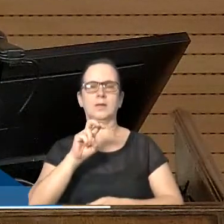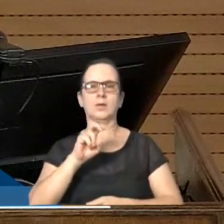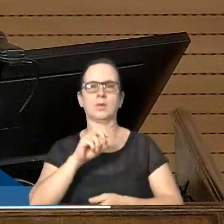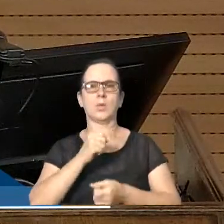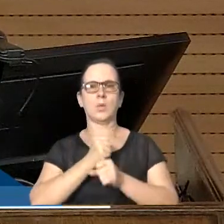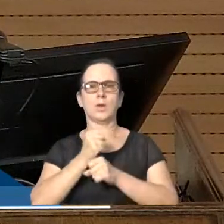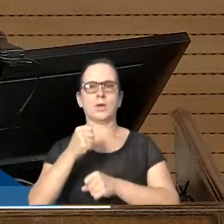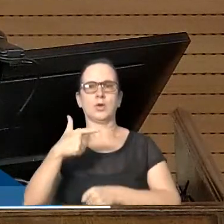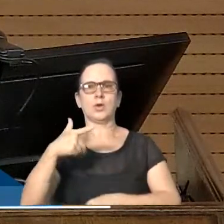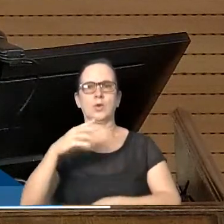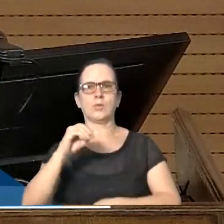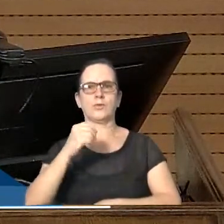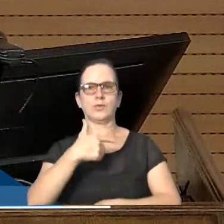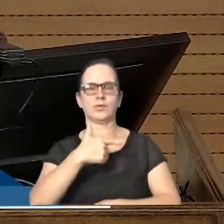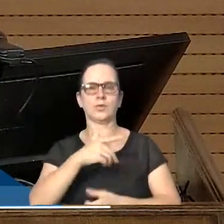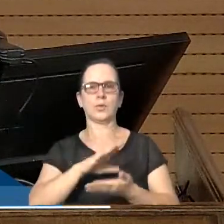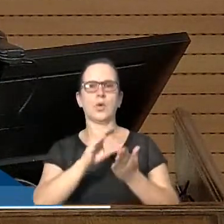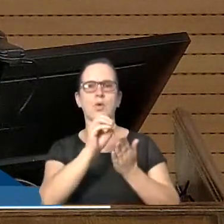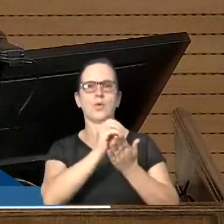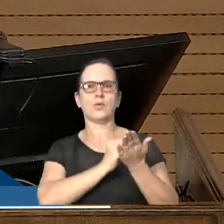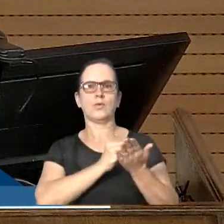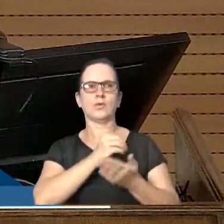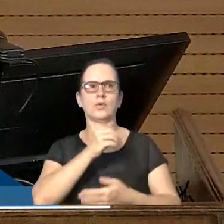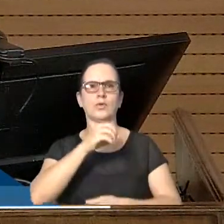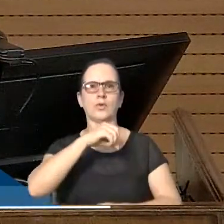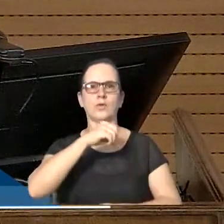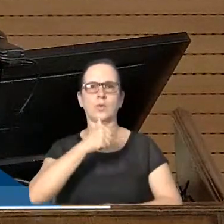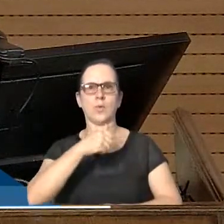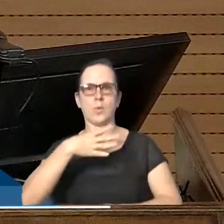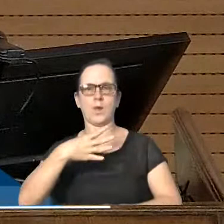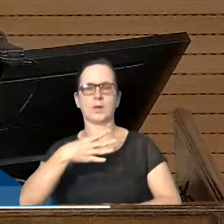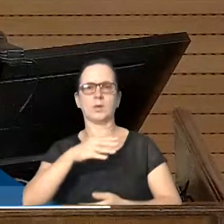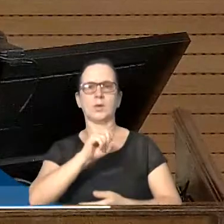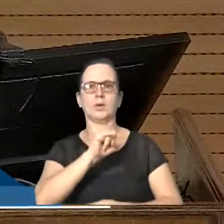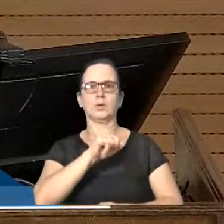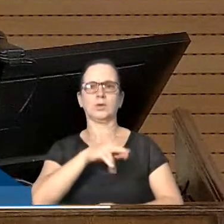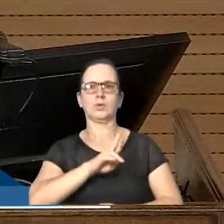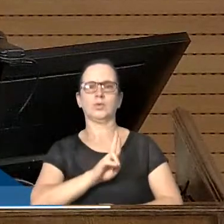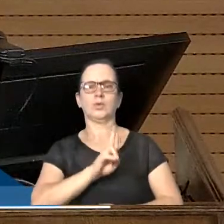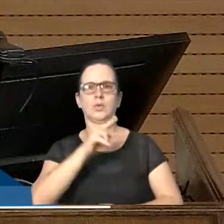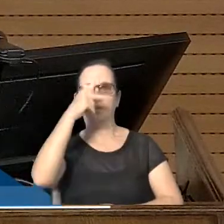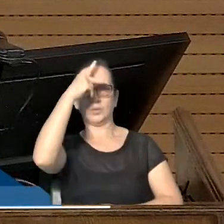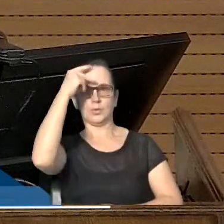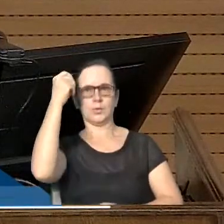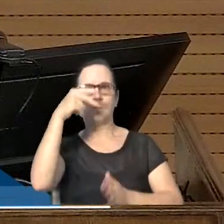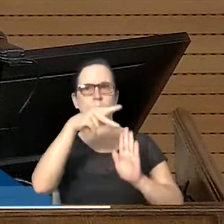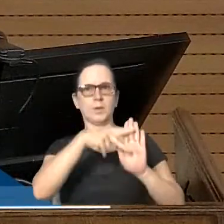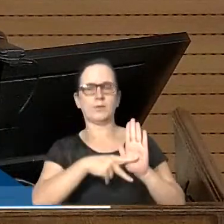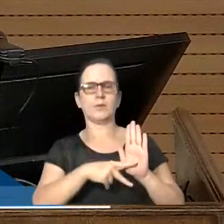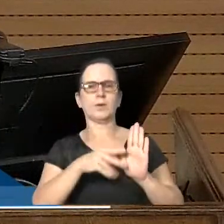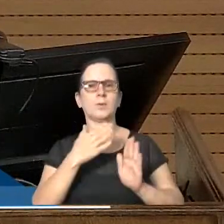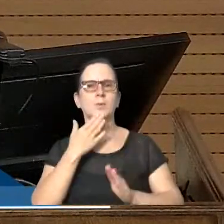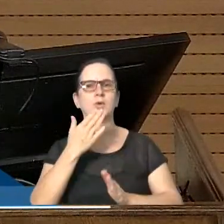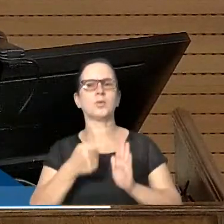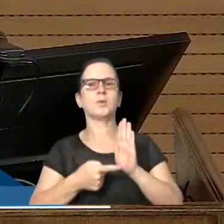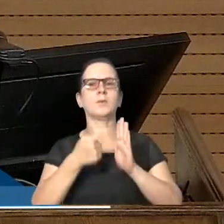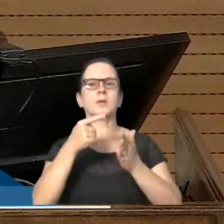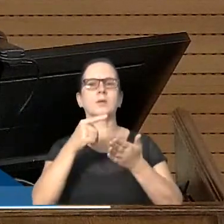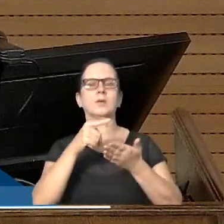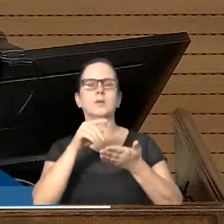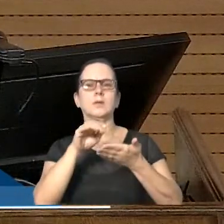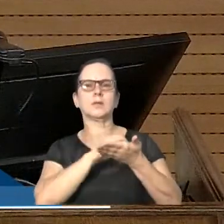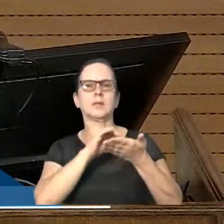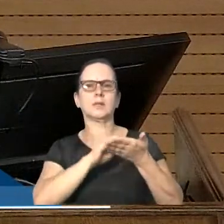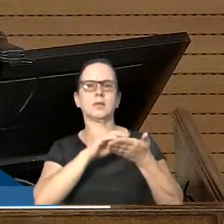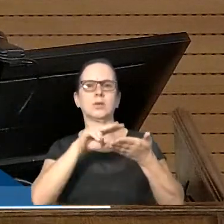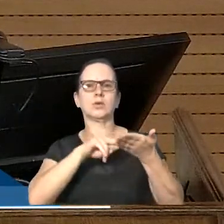955/2021, ofício número 194/2021, Seju, autoria, prefeito municipal. Solicito ao senhor primeiro secretário que proceda à